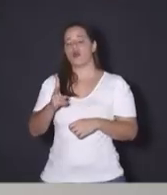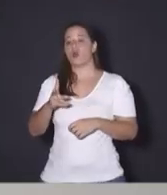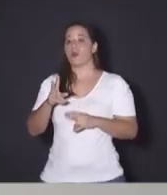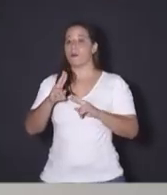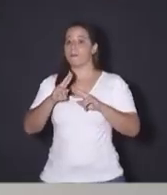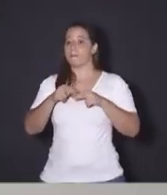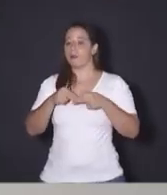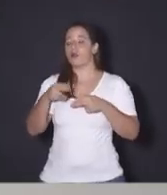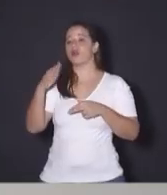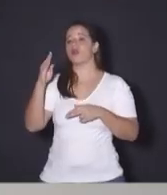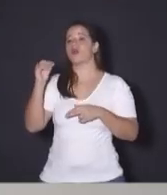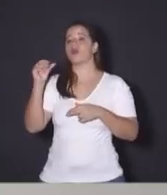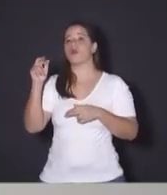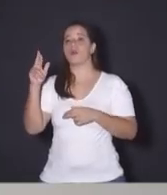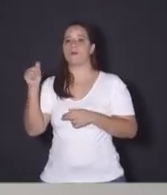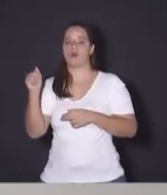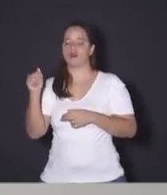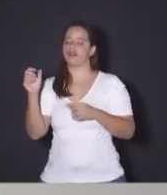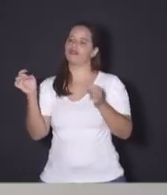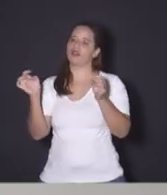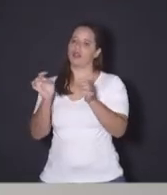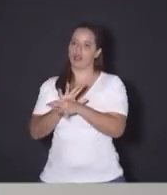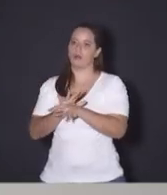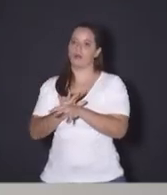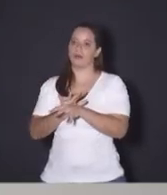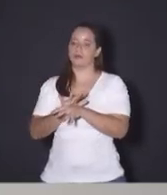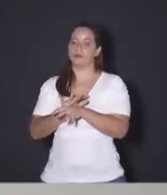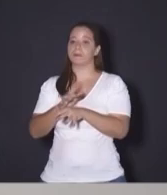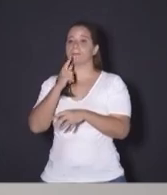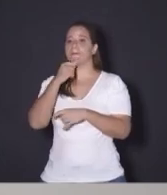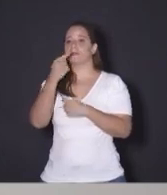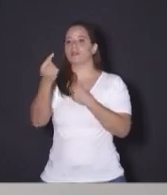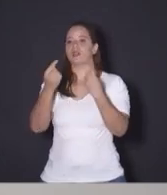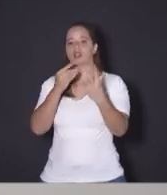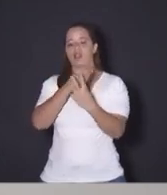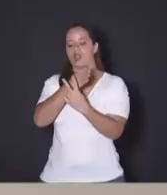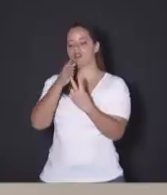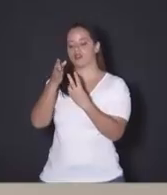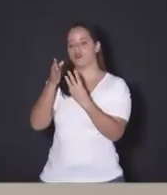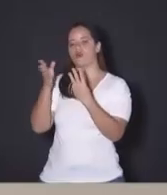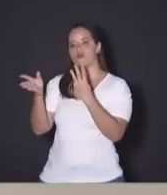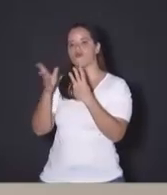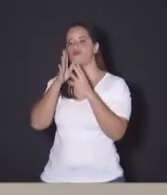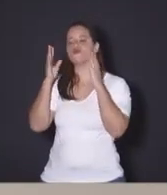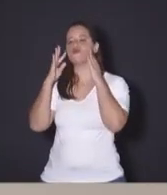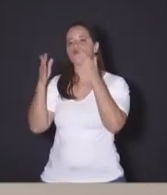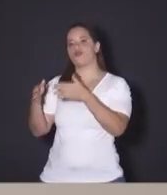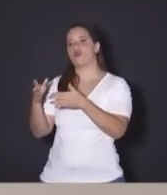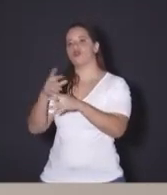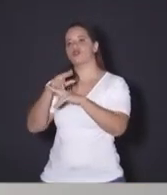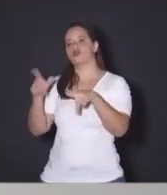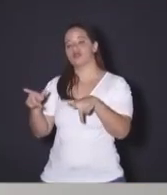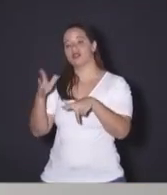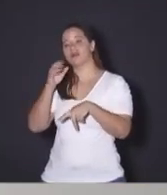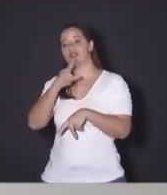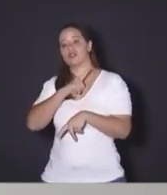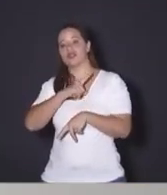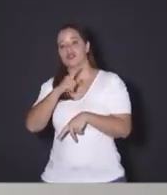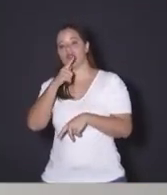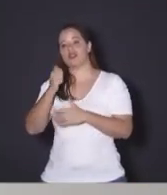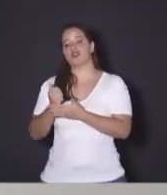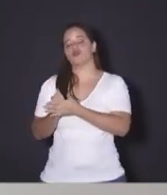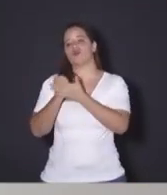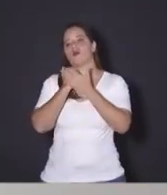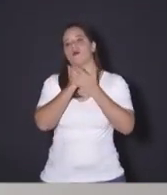em si ele acabou cada um foi tocar seu banco e mas talvez se a gente tivesse um mecanismo de